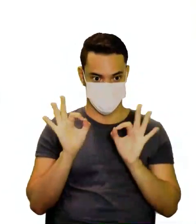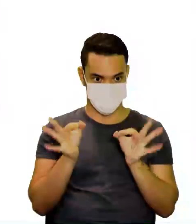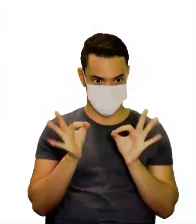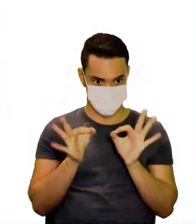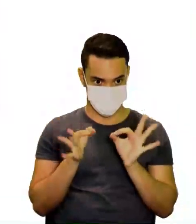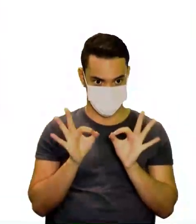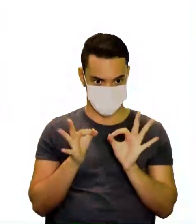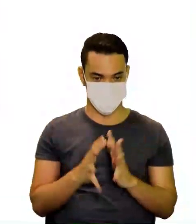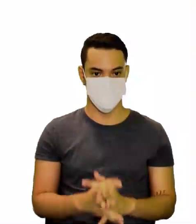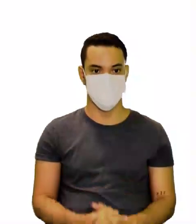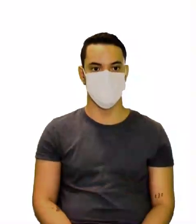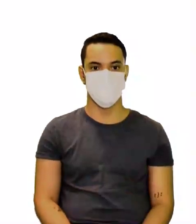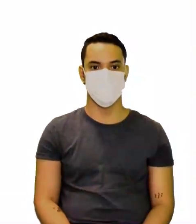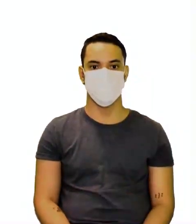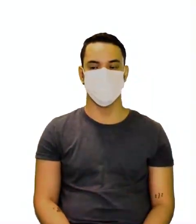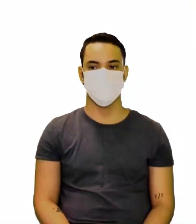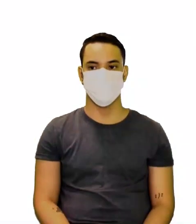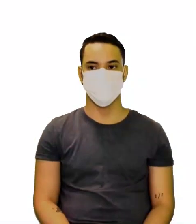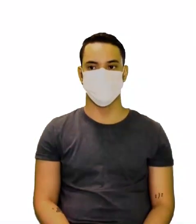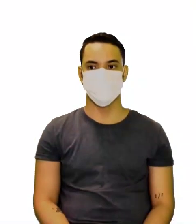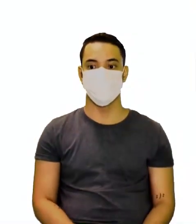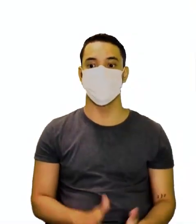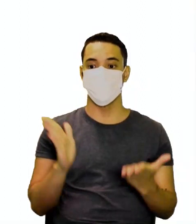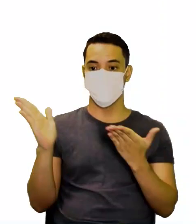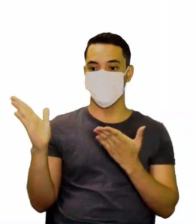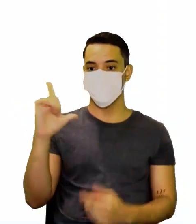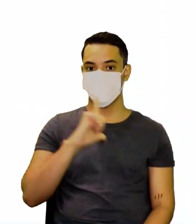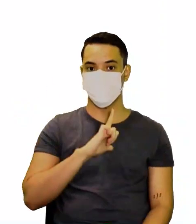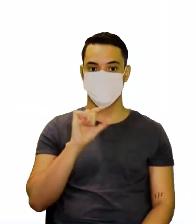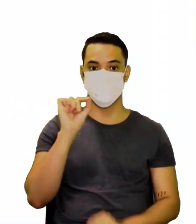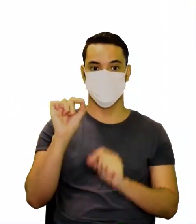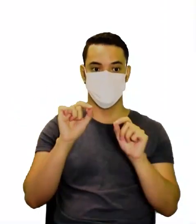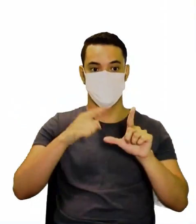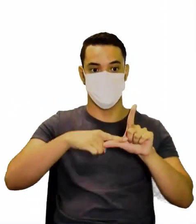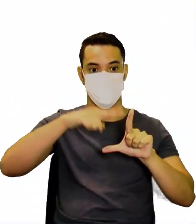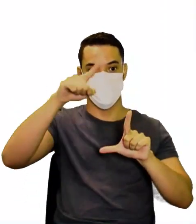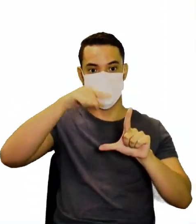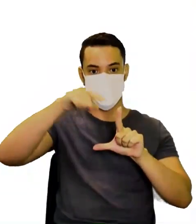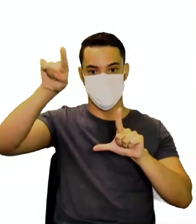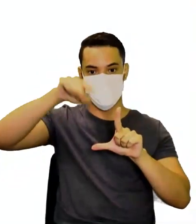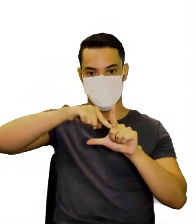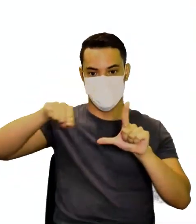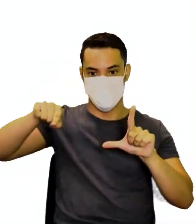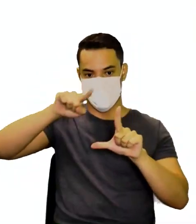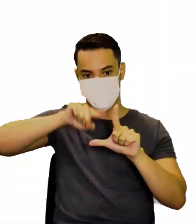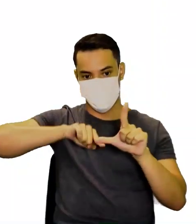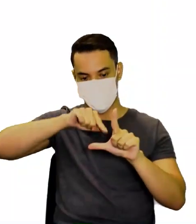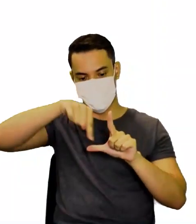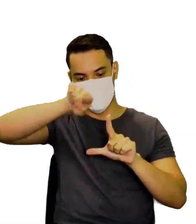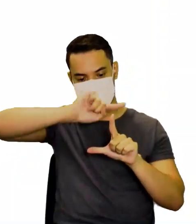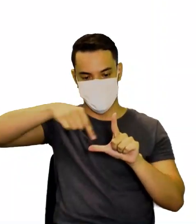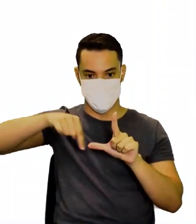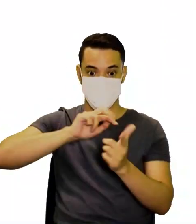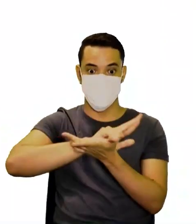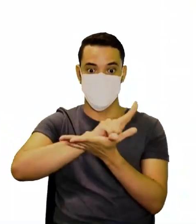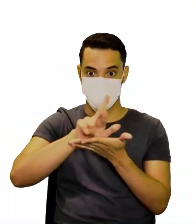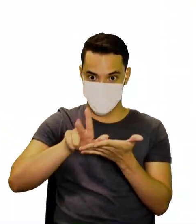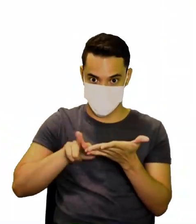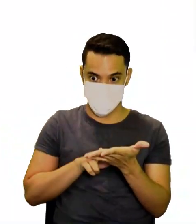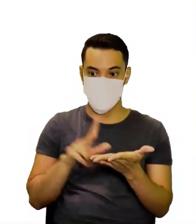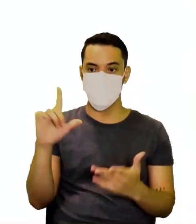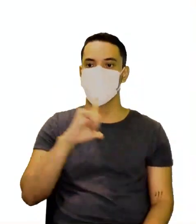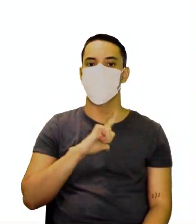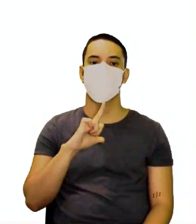ok? Aqui nós temos uma questão com gráfico, como eu falei para vocês, tá? E aqui nós temos